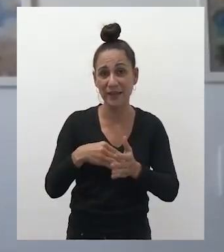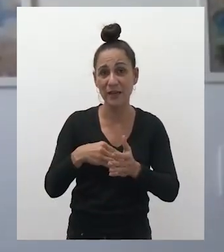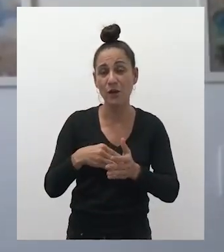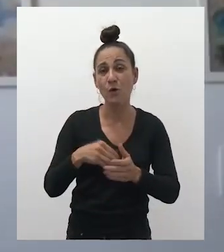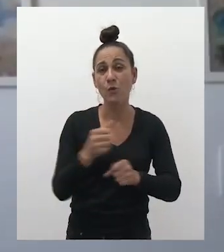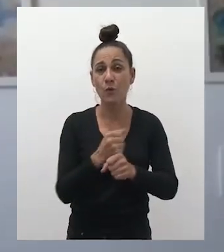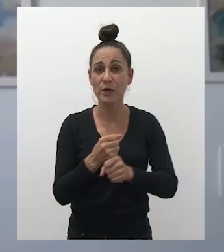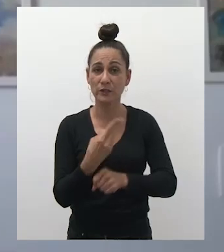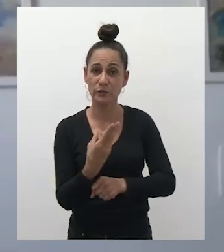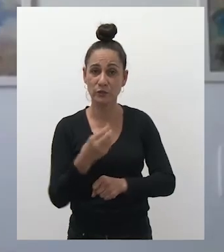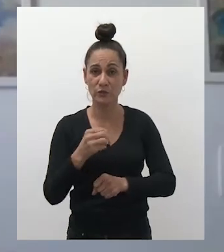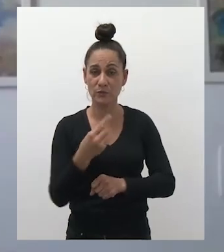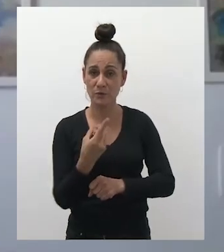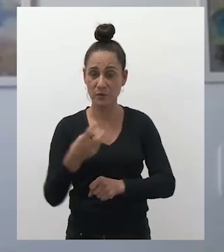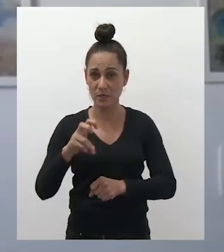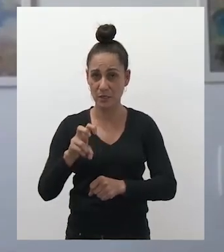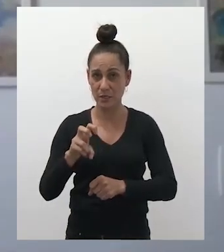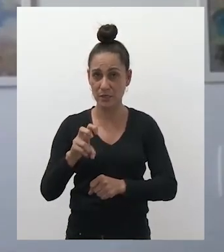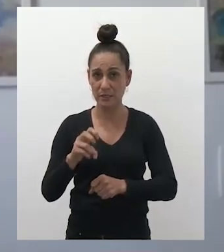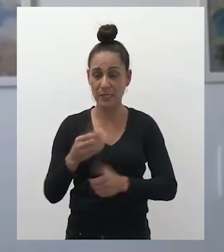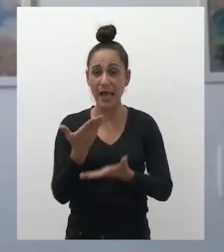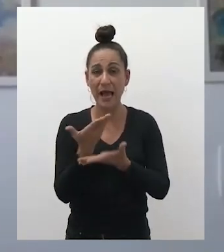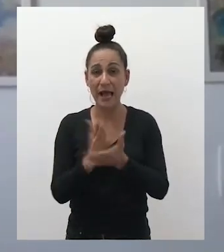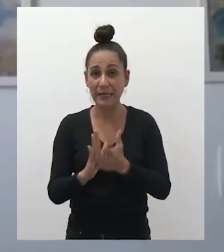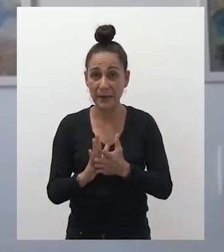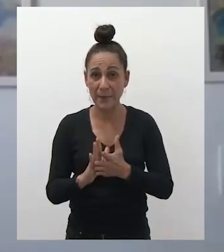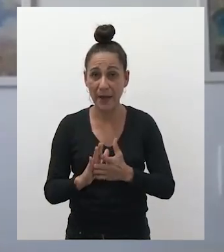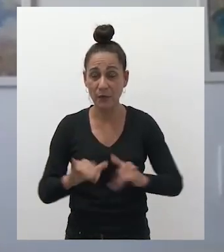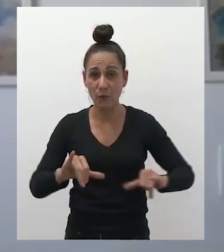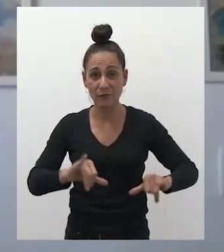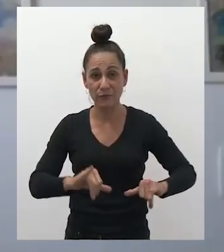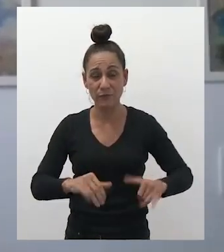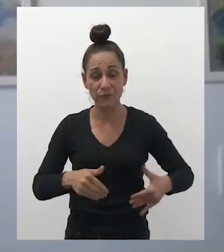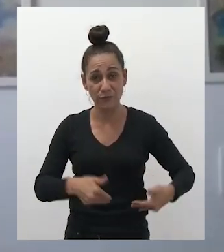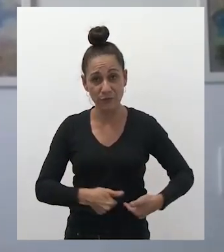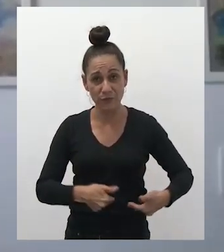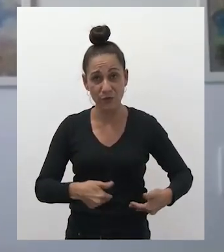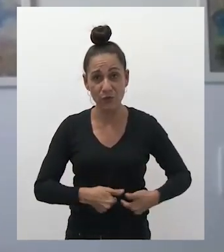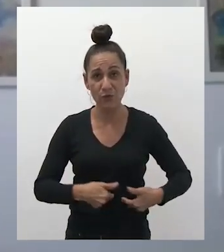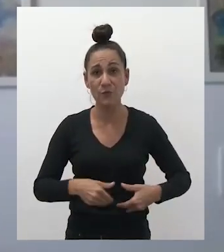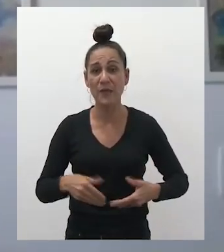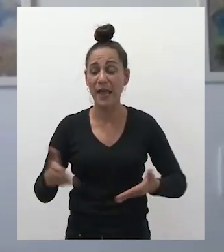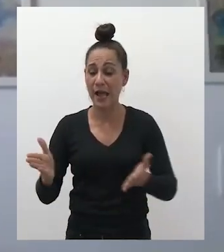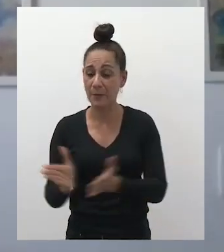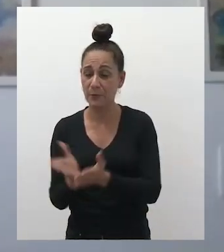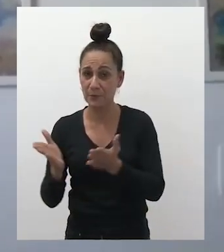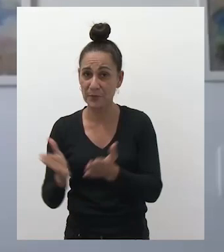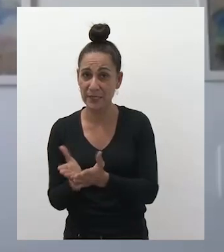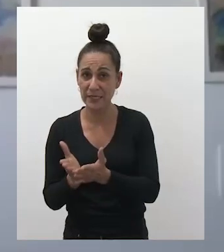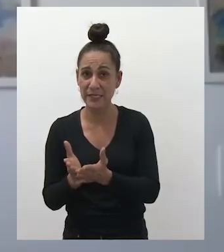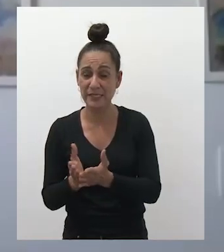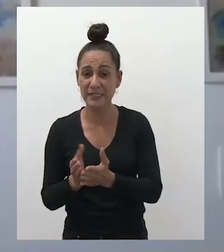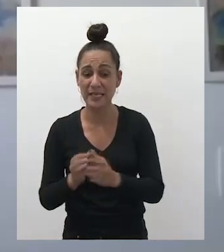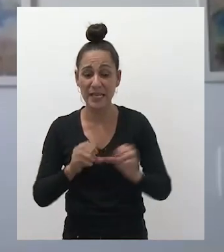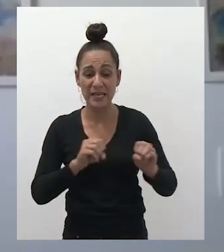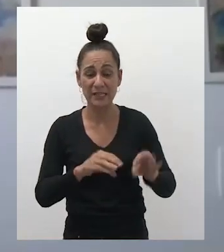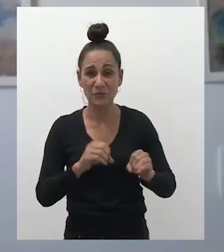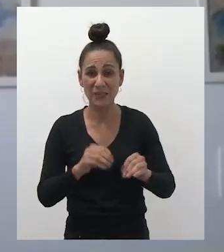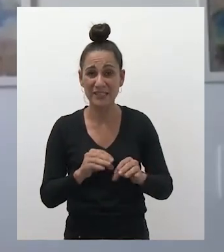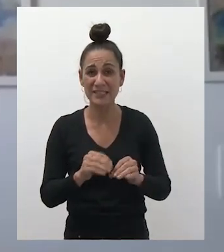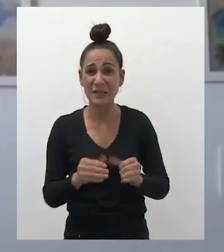2015. Acabar com a fome e a miséria, educação básica de qualidade para